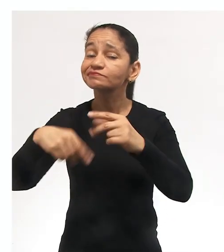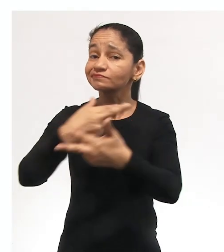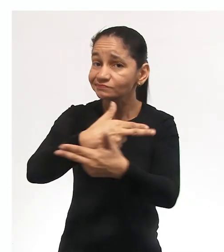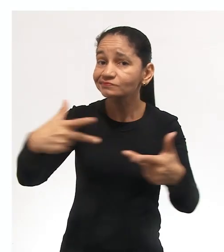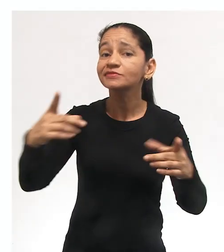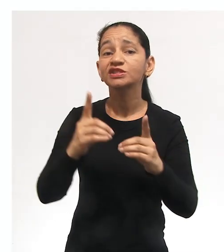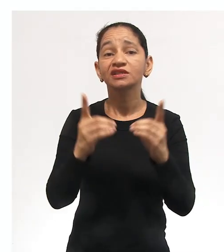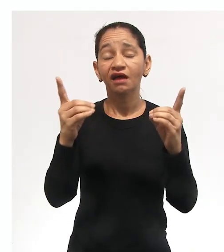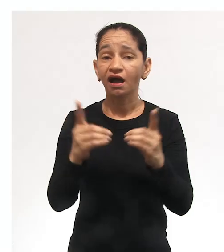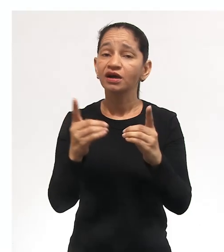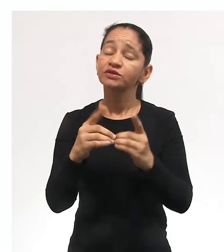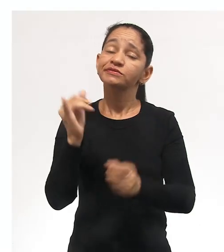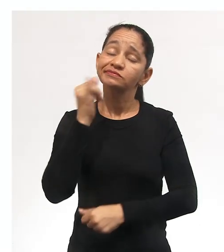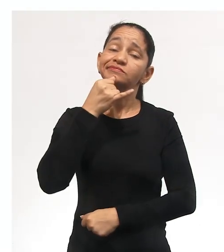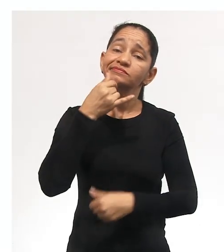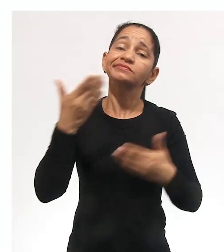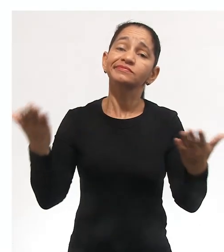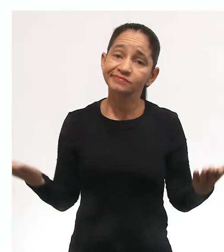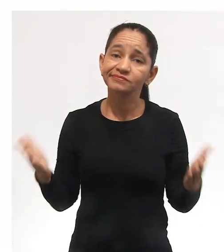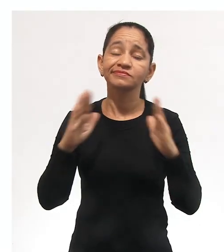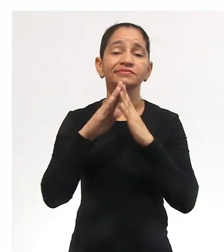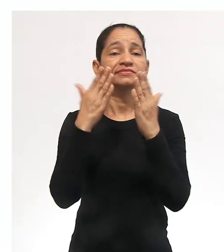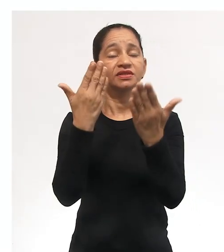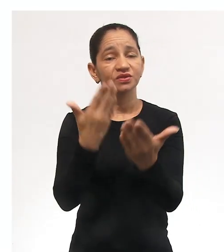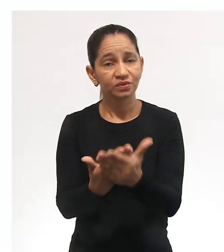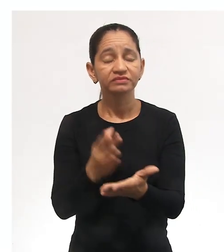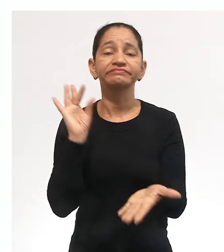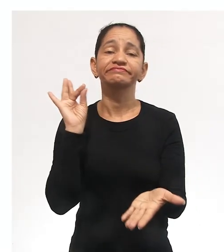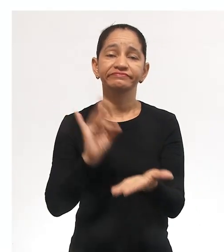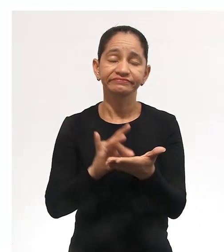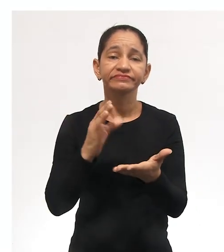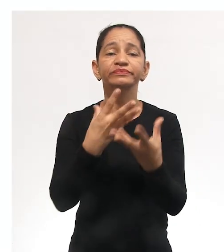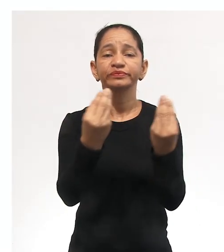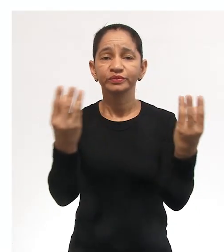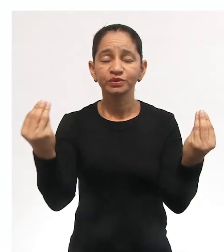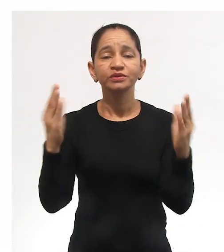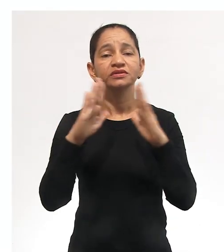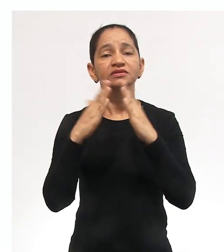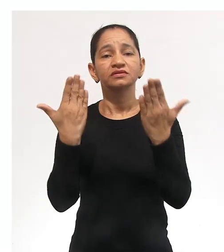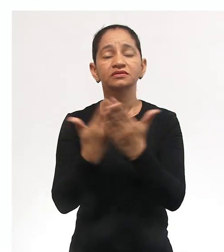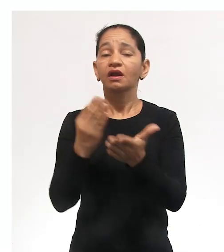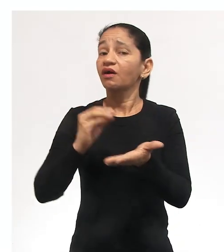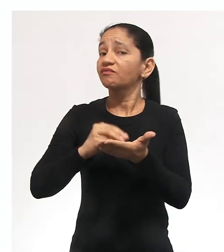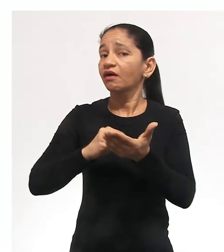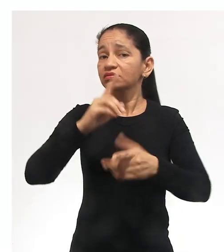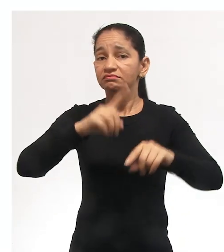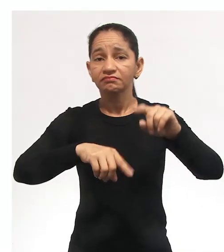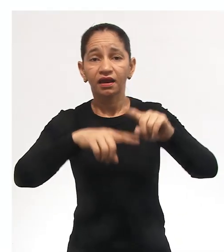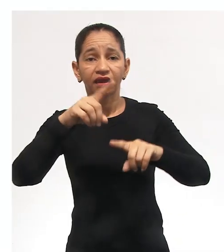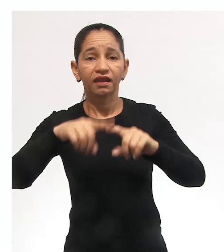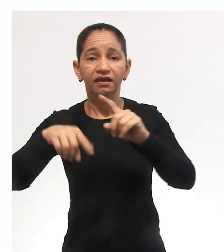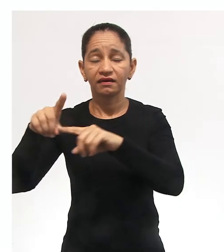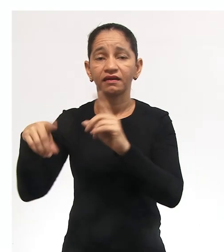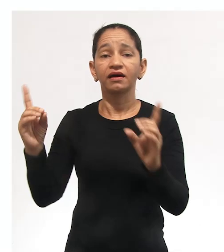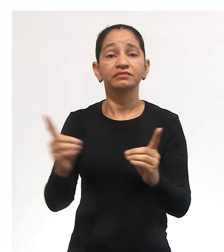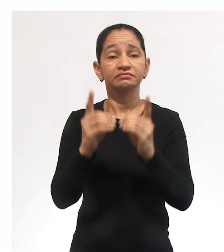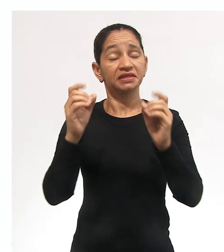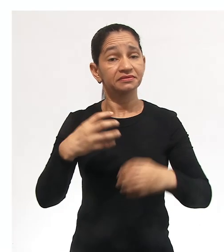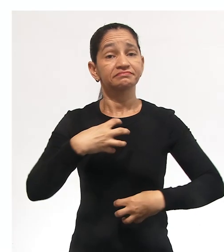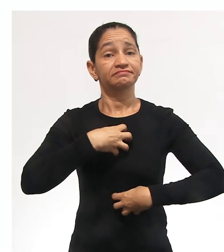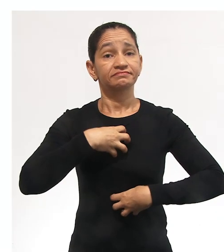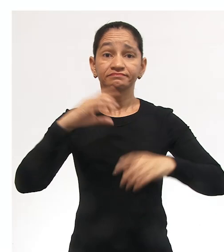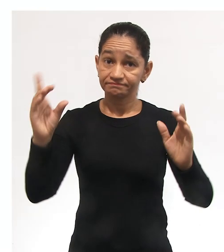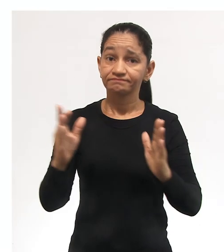adequados em algumas escolas. Infelizmente, né, isso aqui é uma realidade em muitas escolas, mas